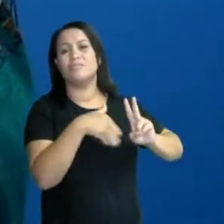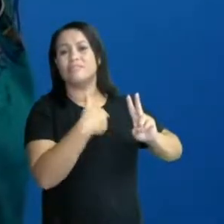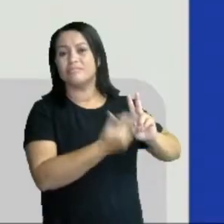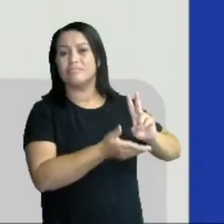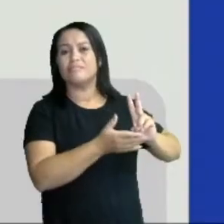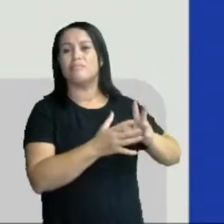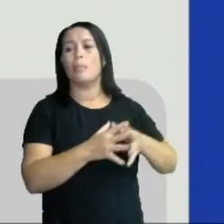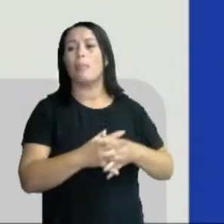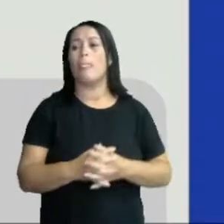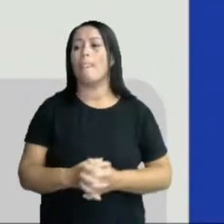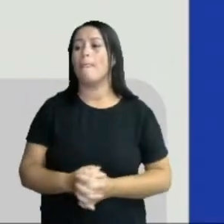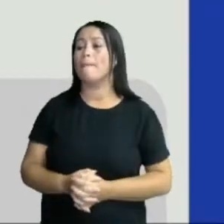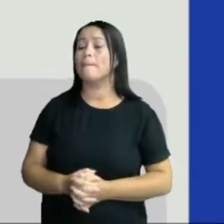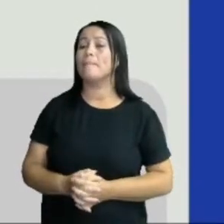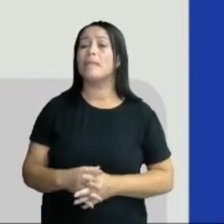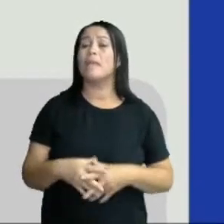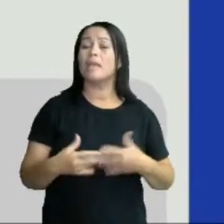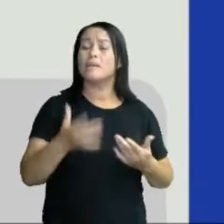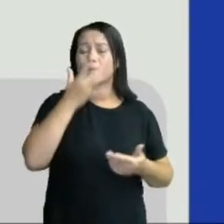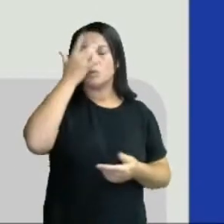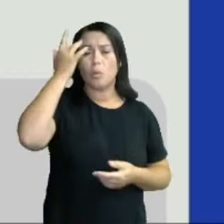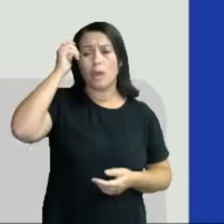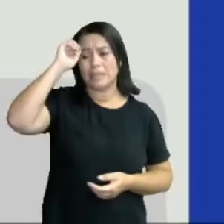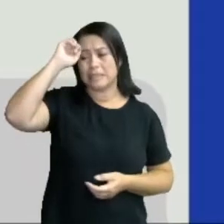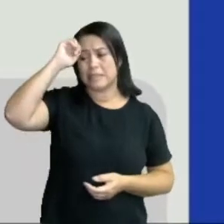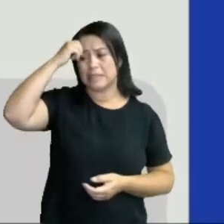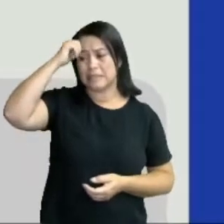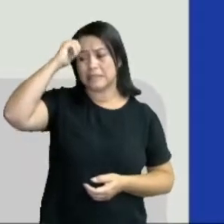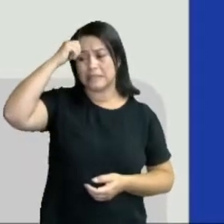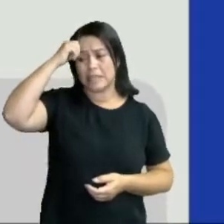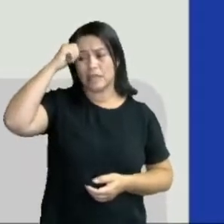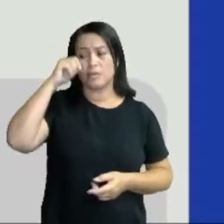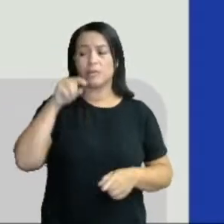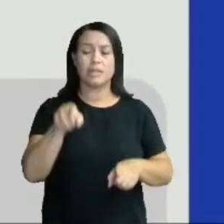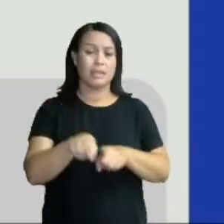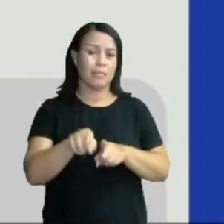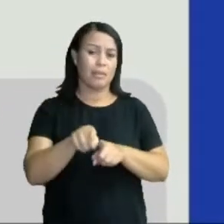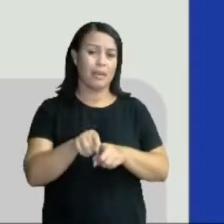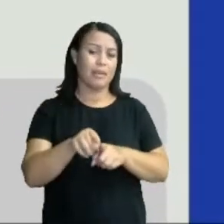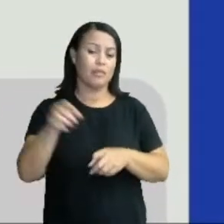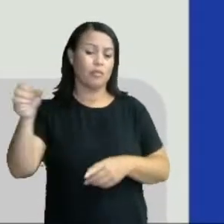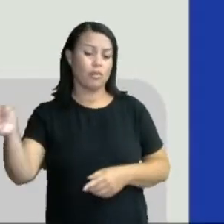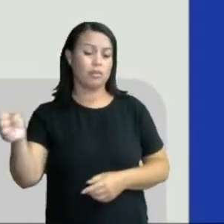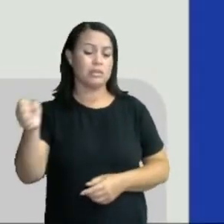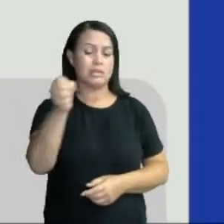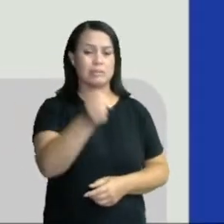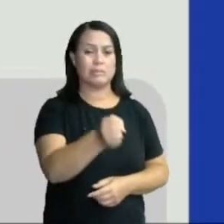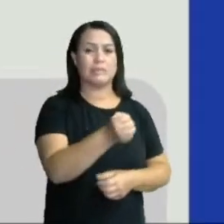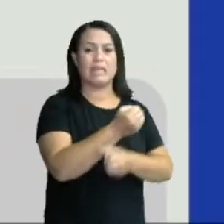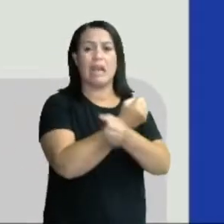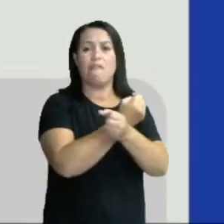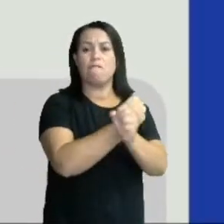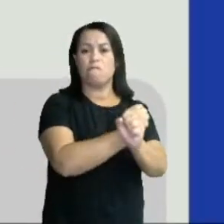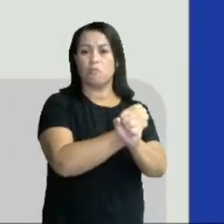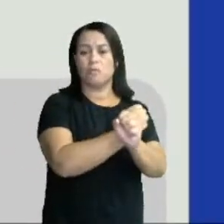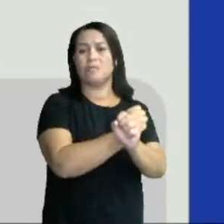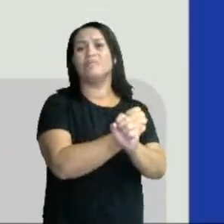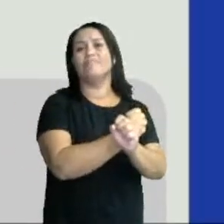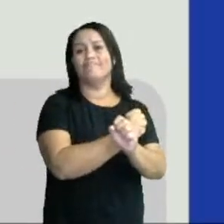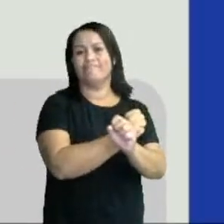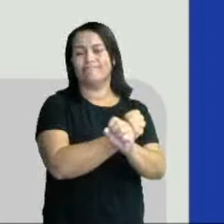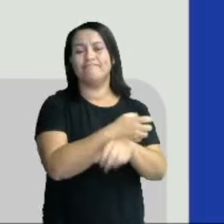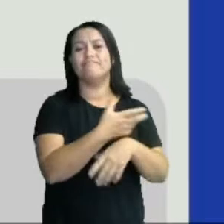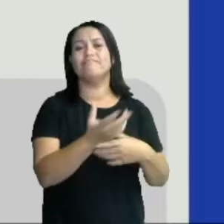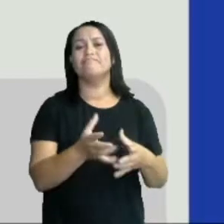tá certo? E os negros, né? Os africanos, que foram trazidos para cá à força, né? Para serem